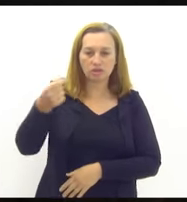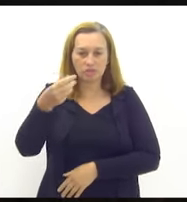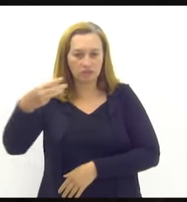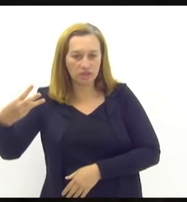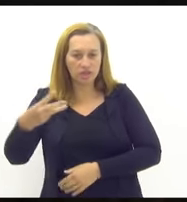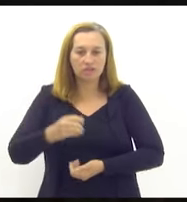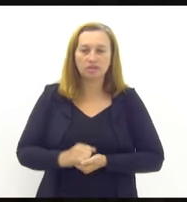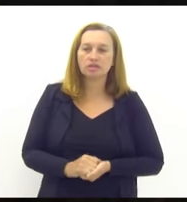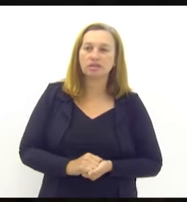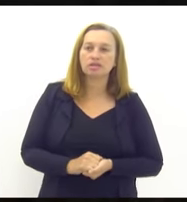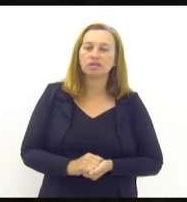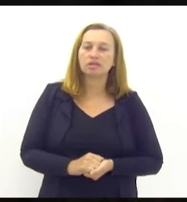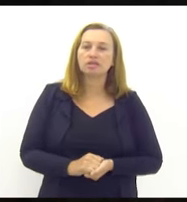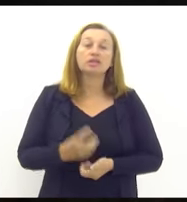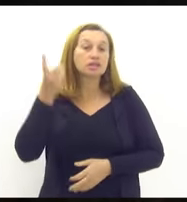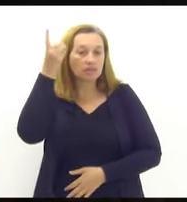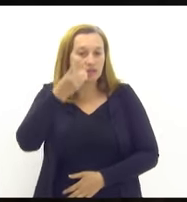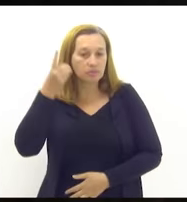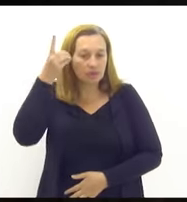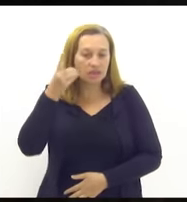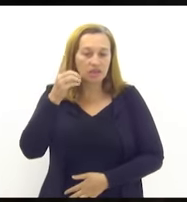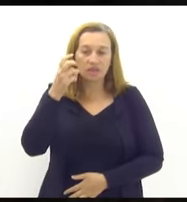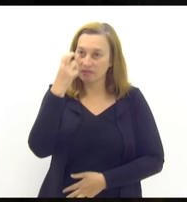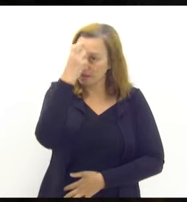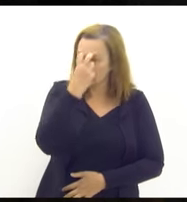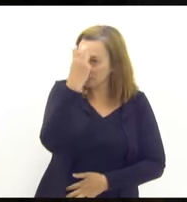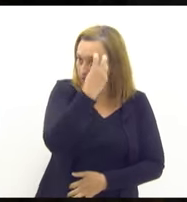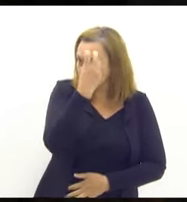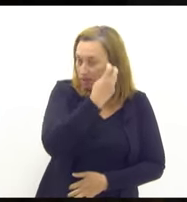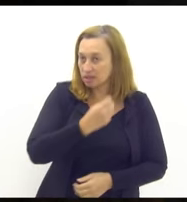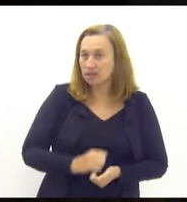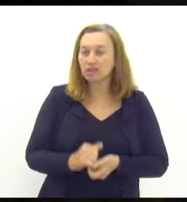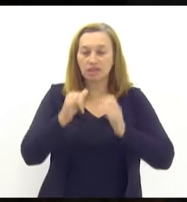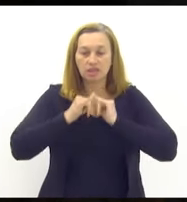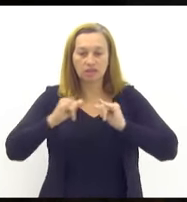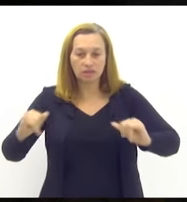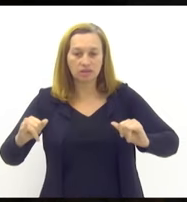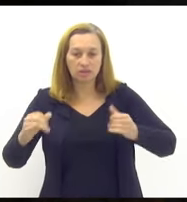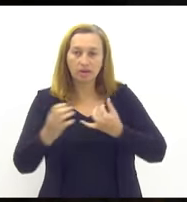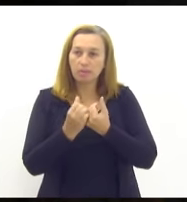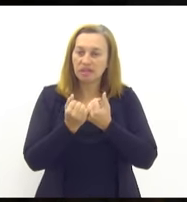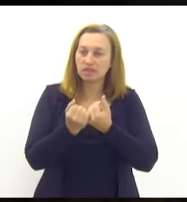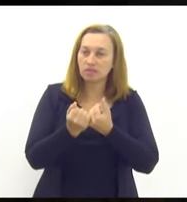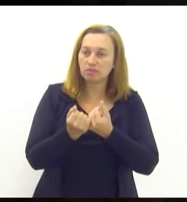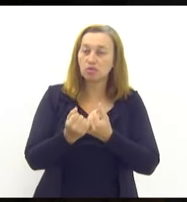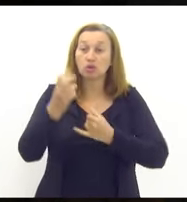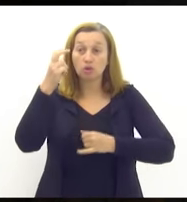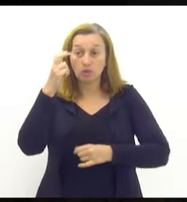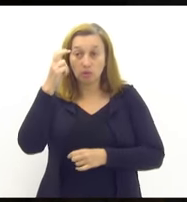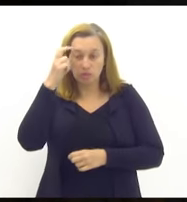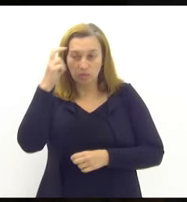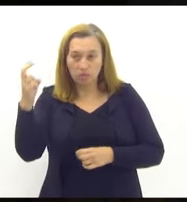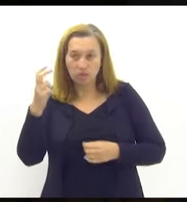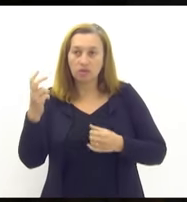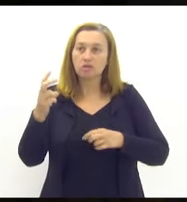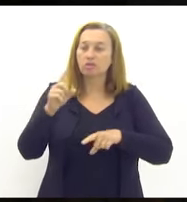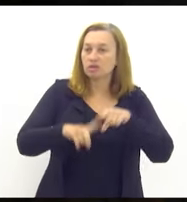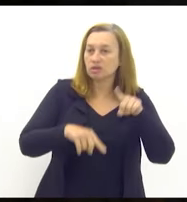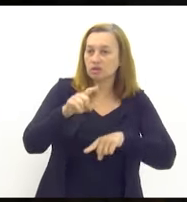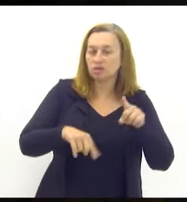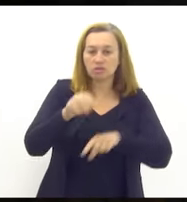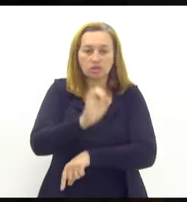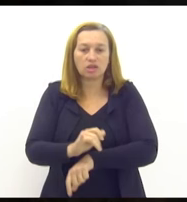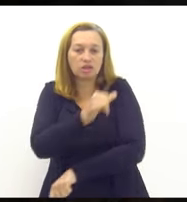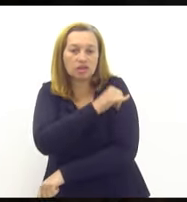2023 de autoria da deputada Verônica Lima que declara patrimônio cultural e material do Estado do Rio de Janeiro o